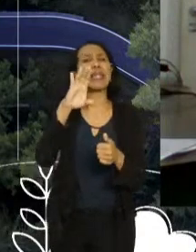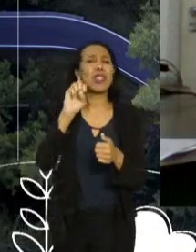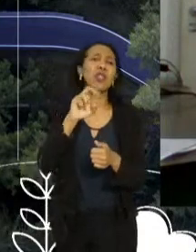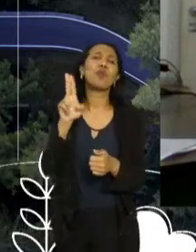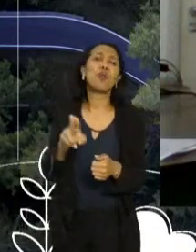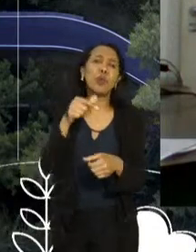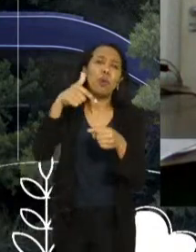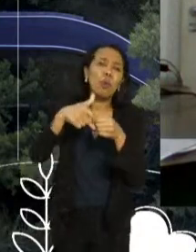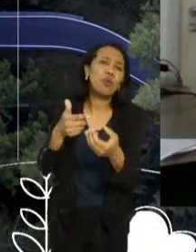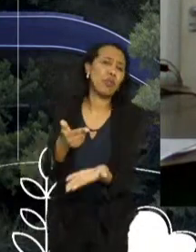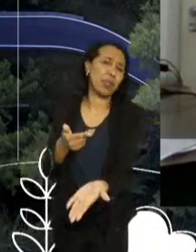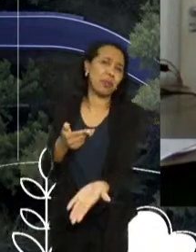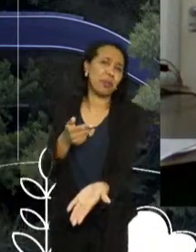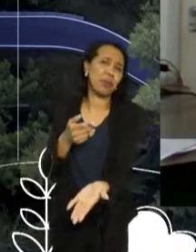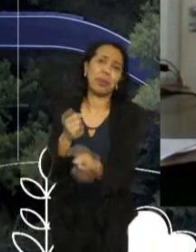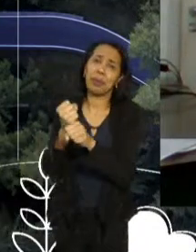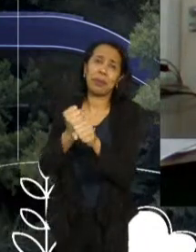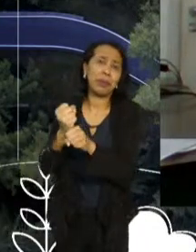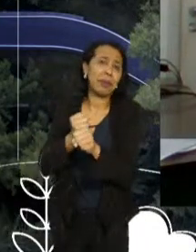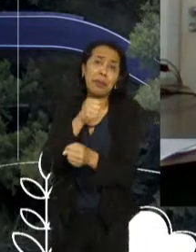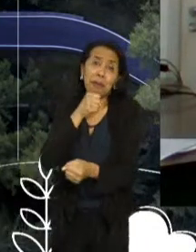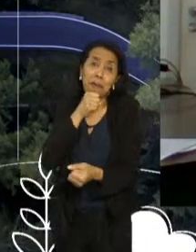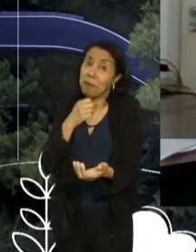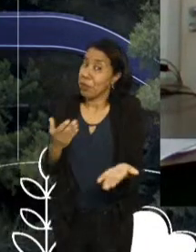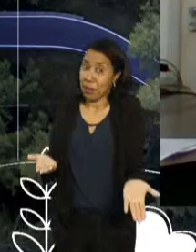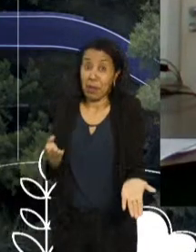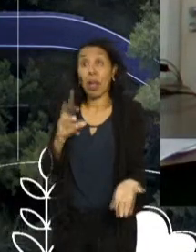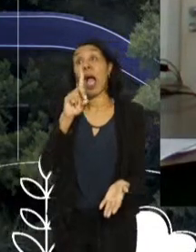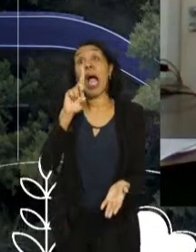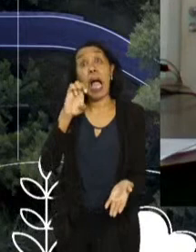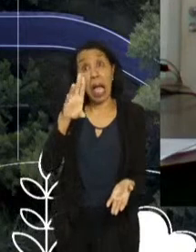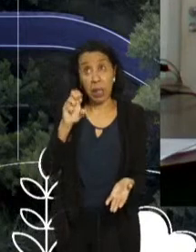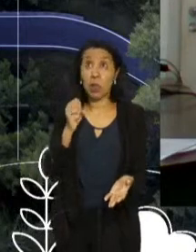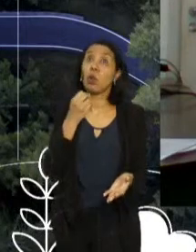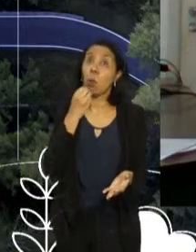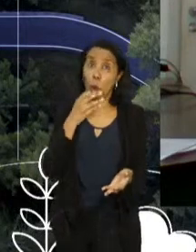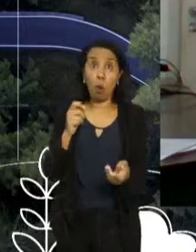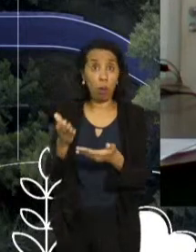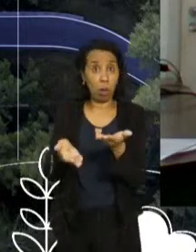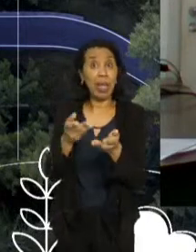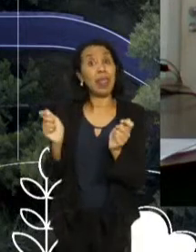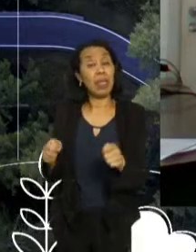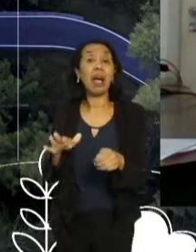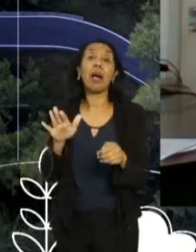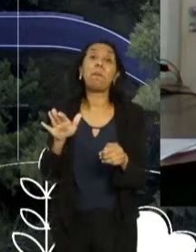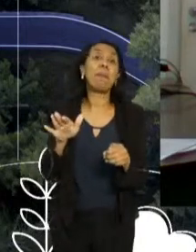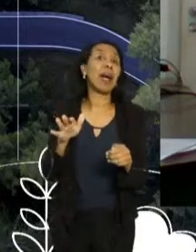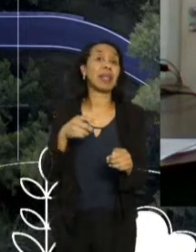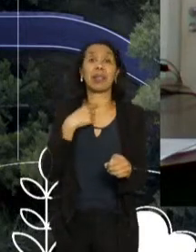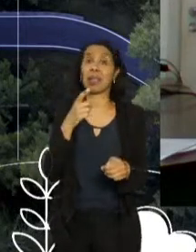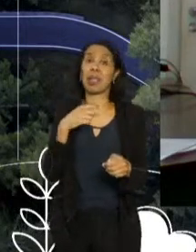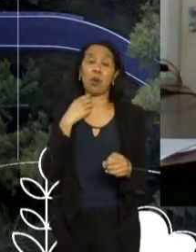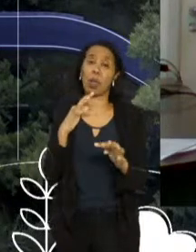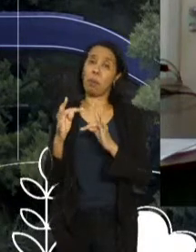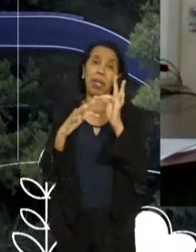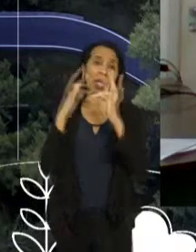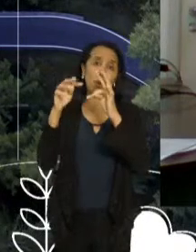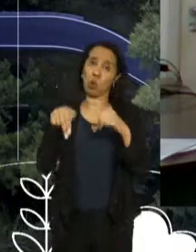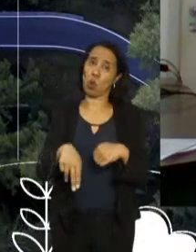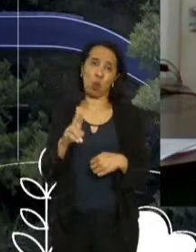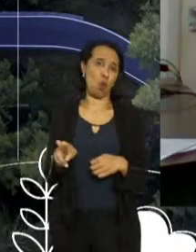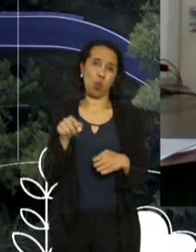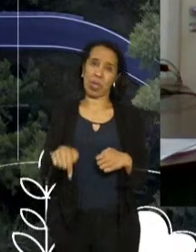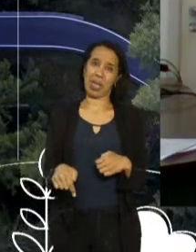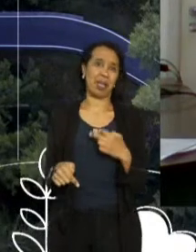tecnologia mais antiga. Diesel, não que o diesel, ele pode ser domesticado, mas não com a tecnologia que nós